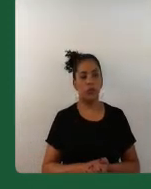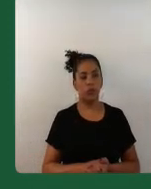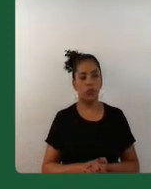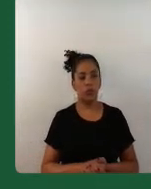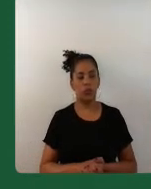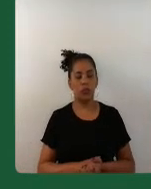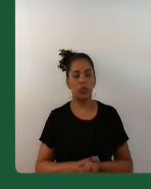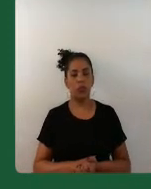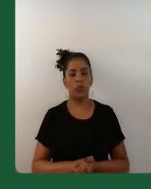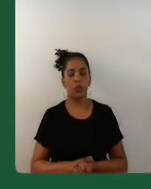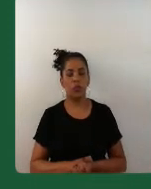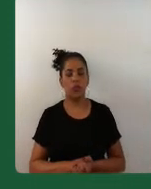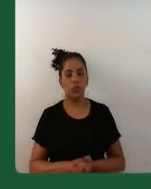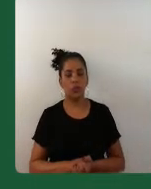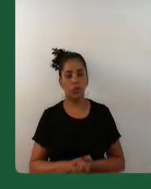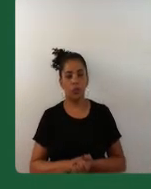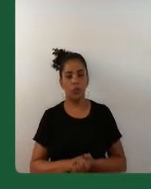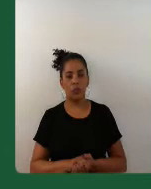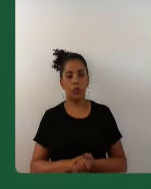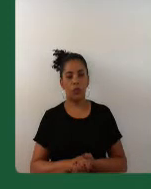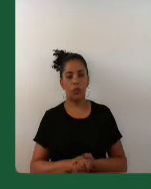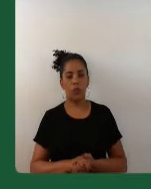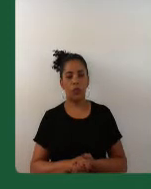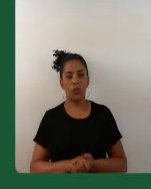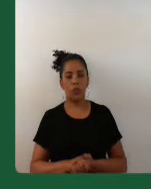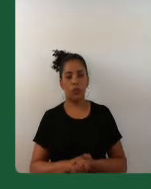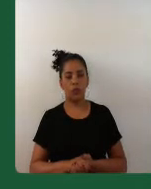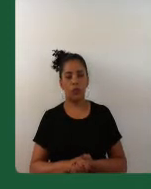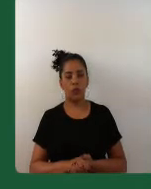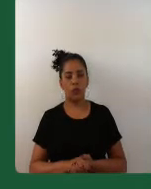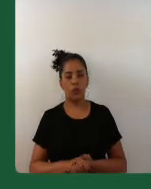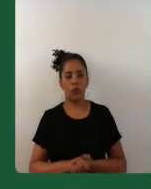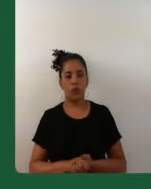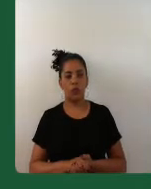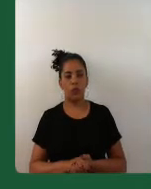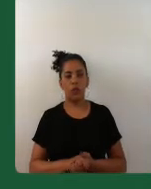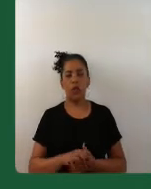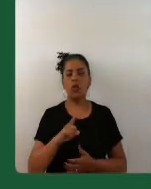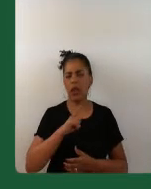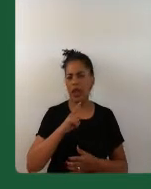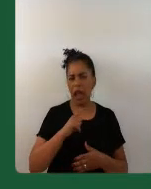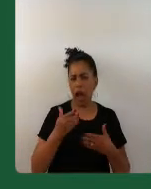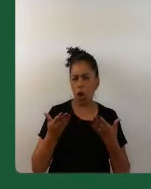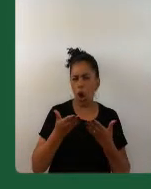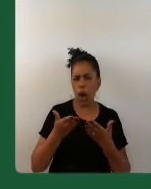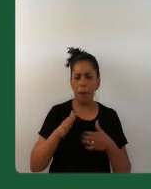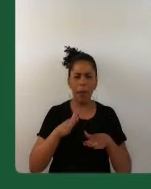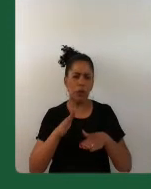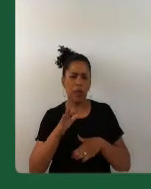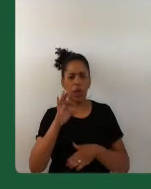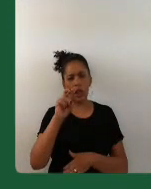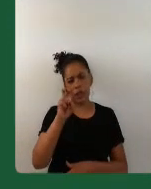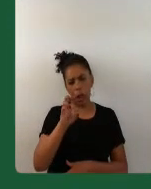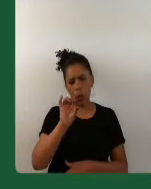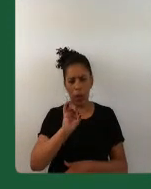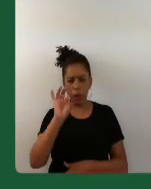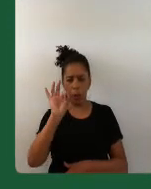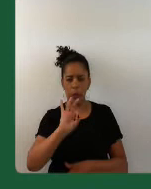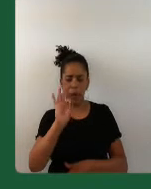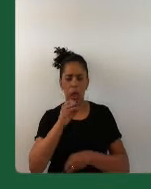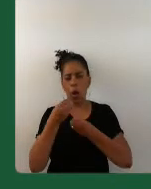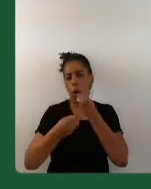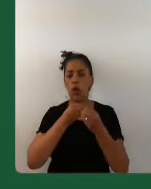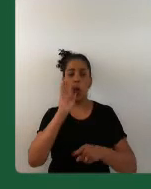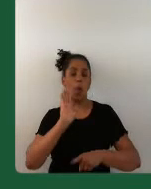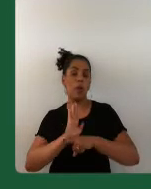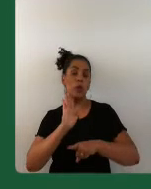contaríamos aí com quase 50%, mais de 50%. Então, como ajudar para a